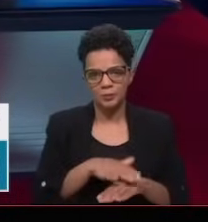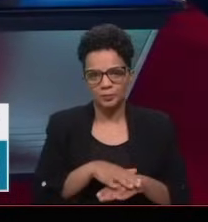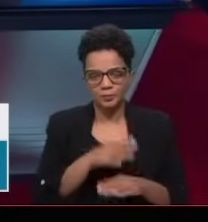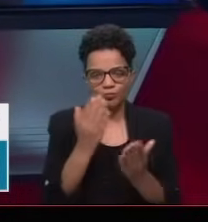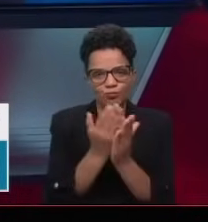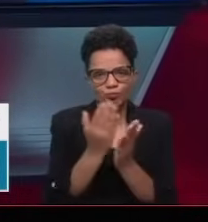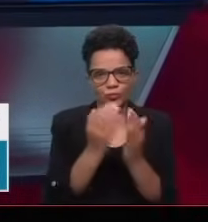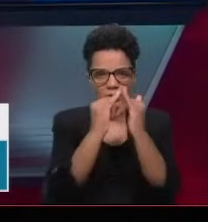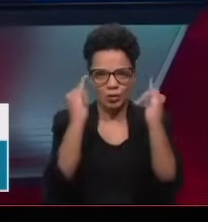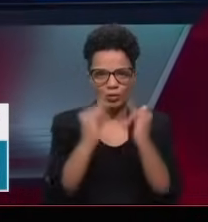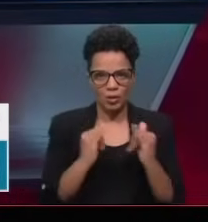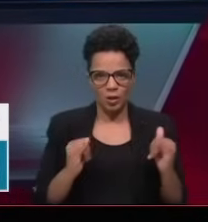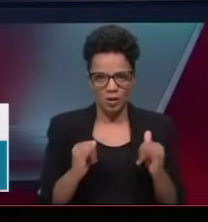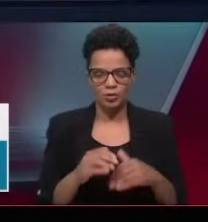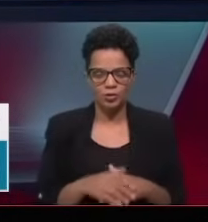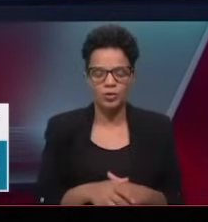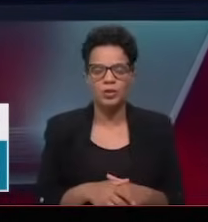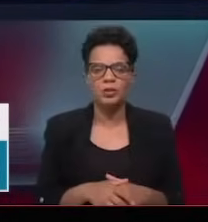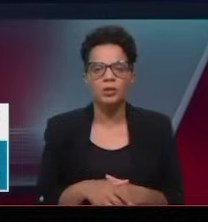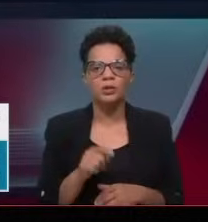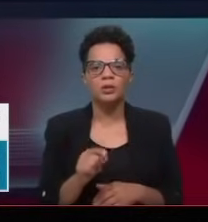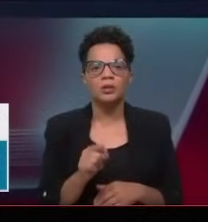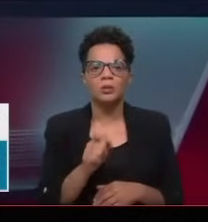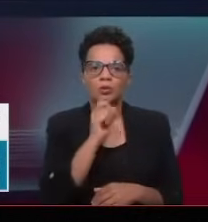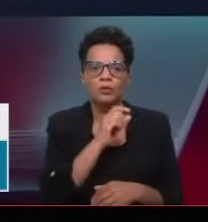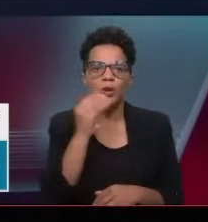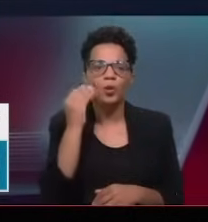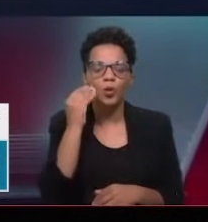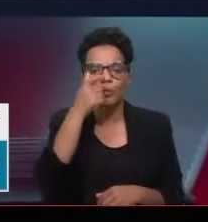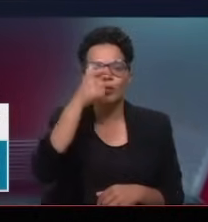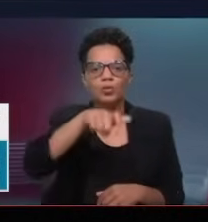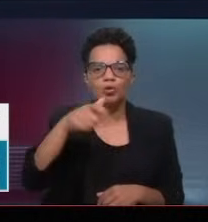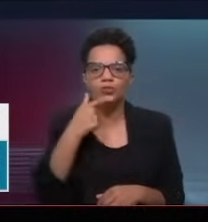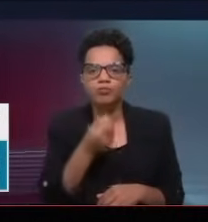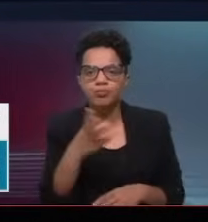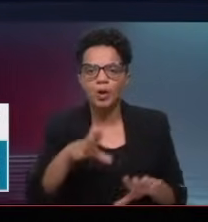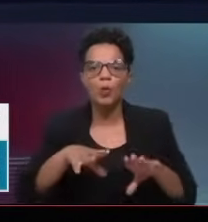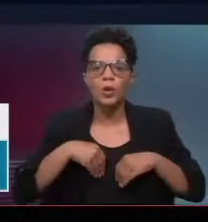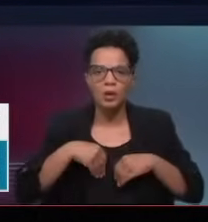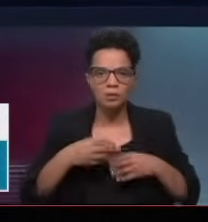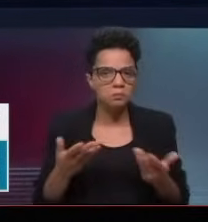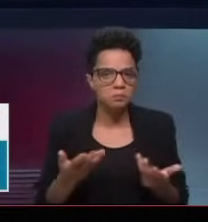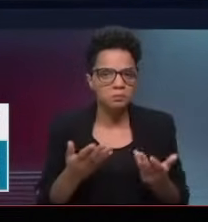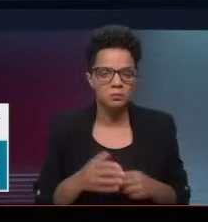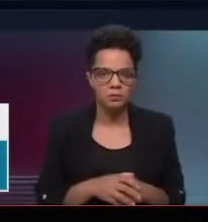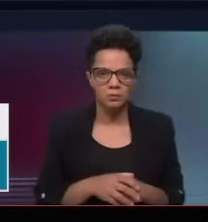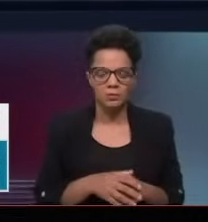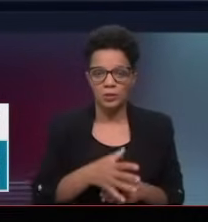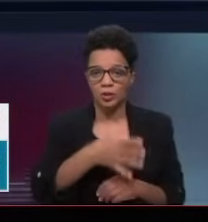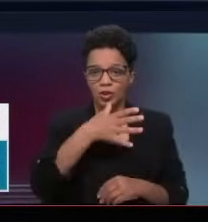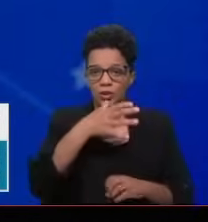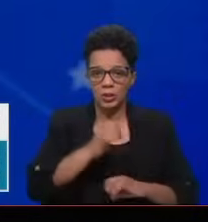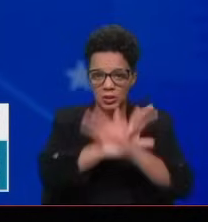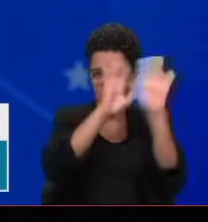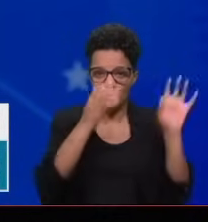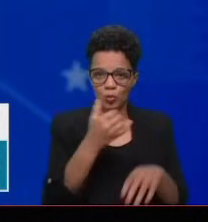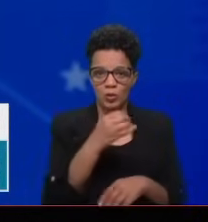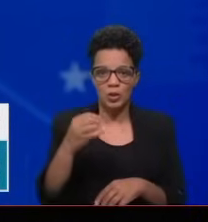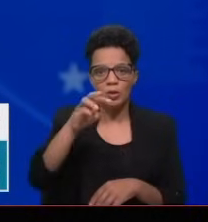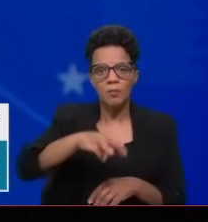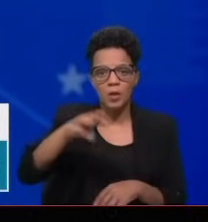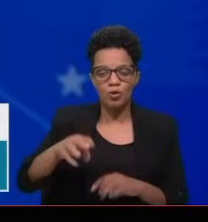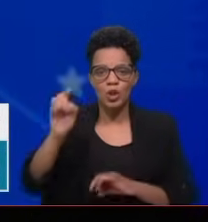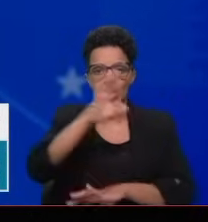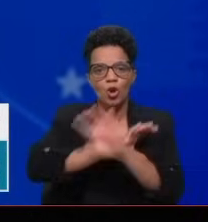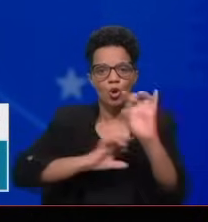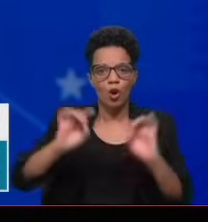estudos internacionais h e como é que é possível acolher tanta gente fazer um esclarecimento esses 200 milhões não vêm para a